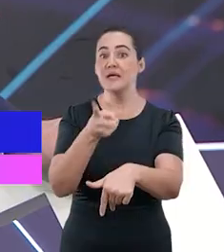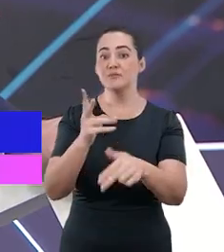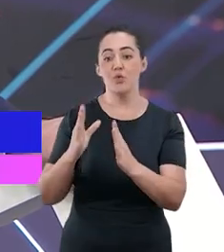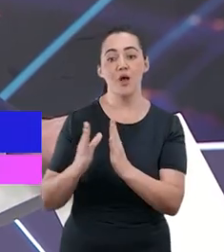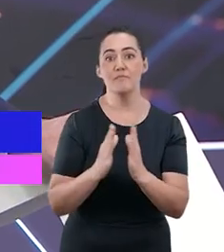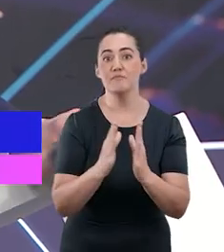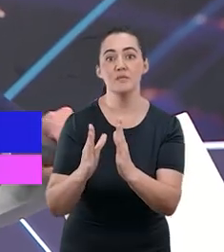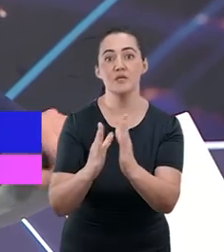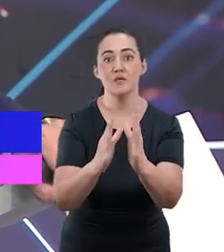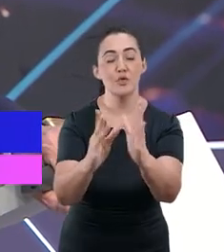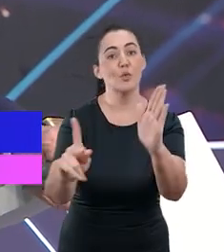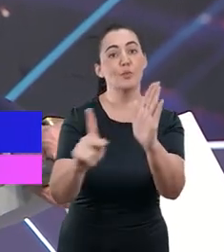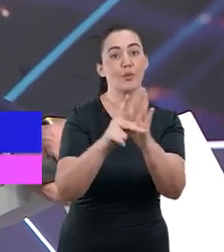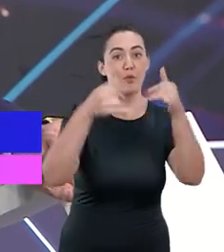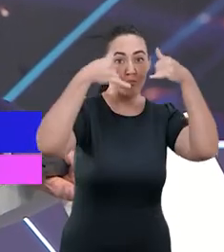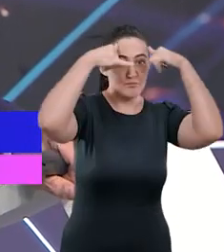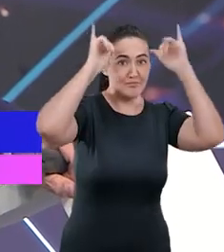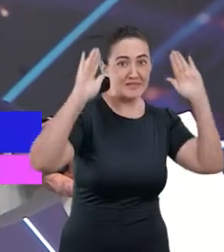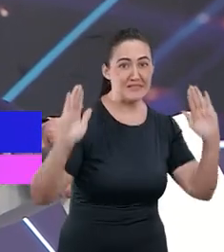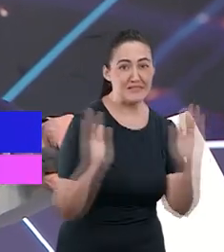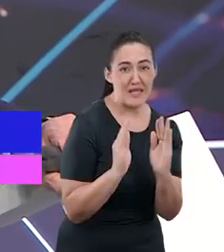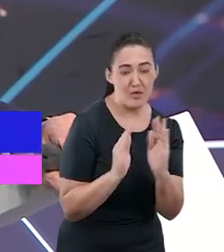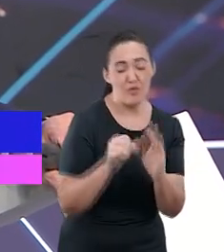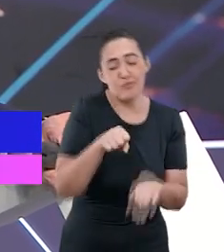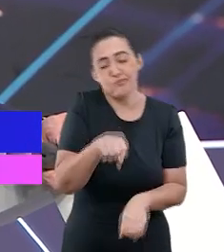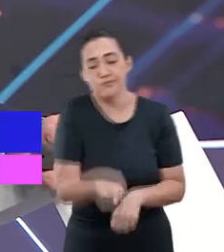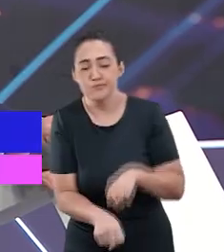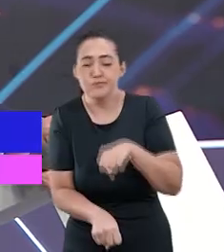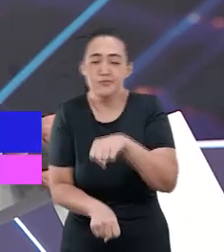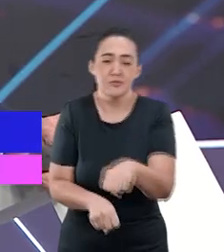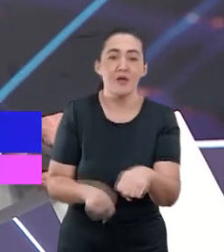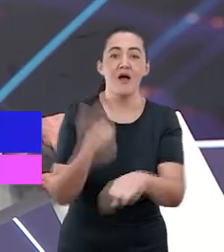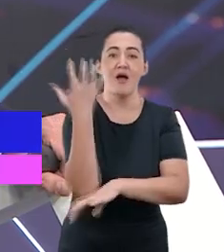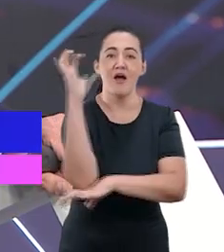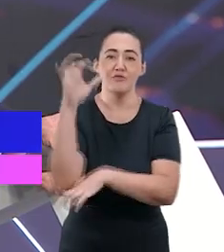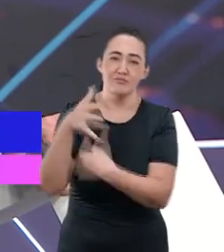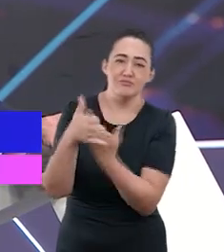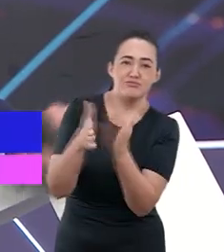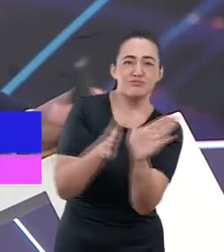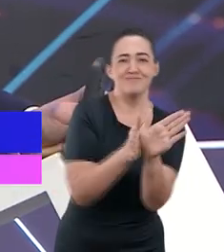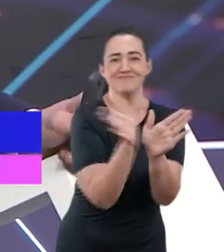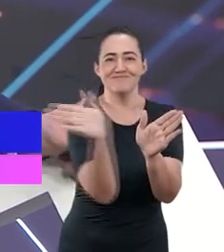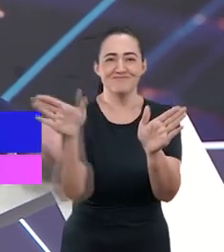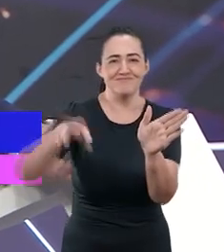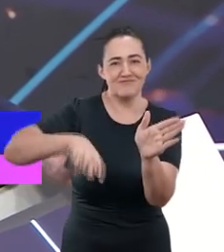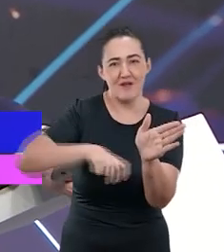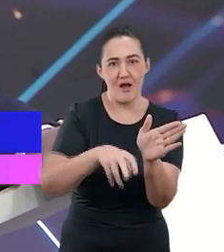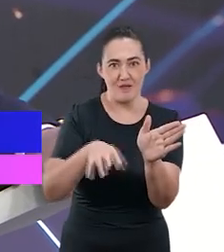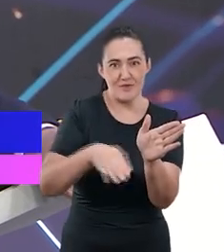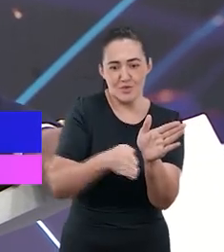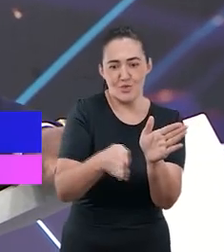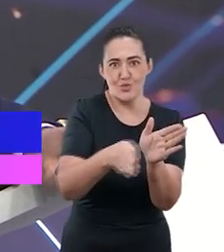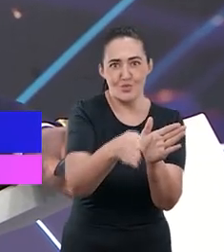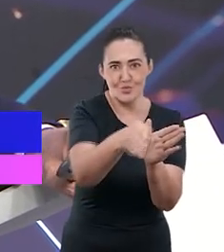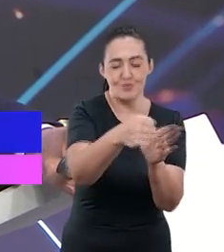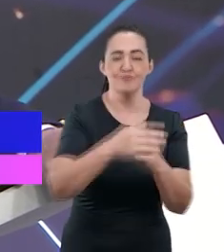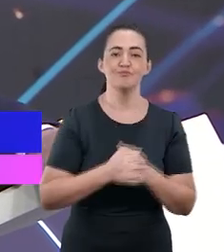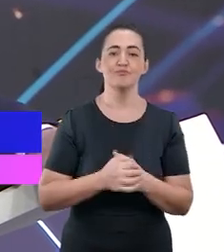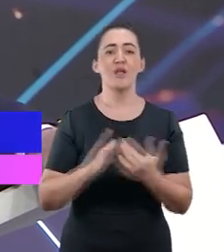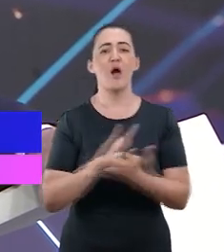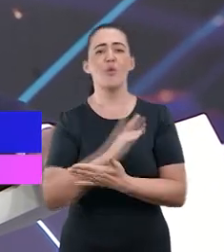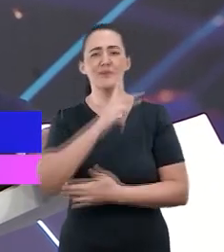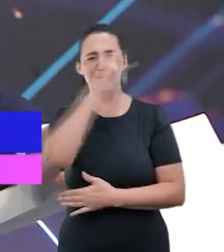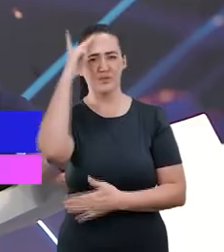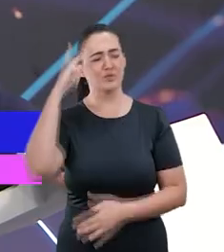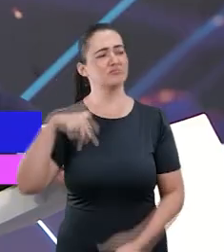mesma trajetória que o bezerro havia feito anos e anos atrás. As pessoas que passavam por lá até se perguntavam